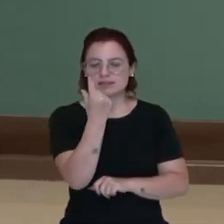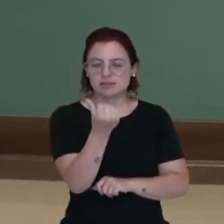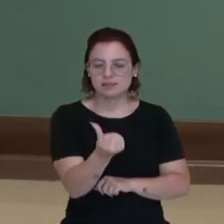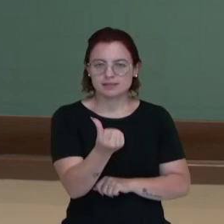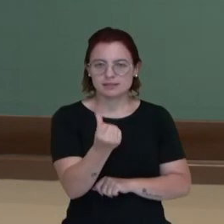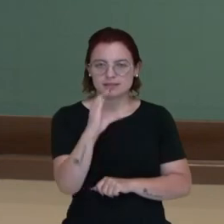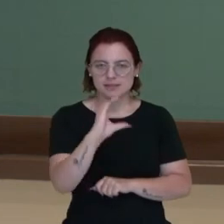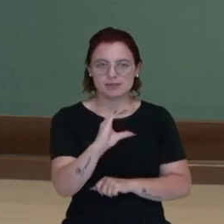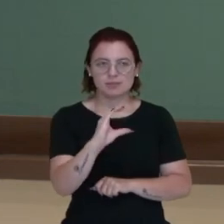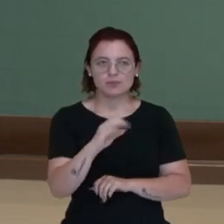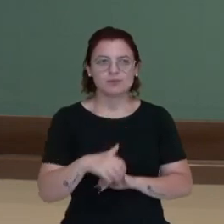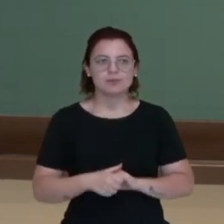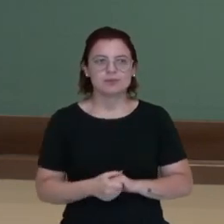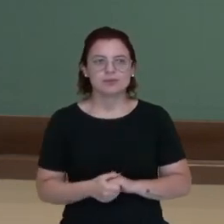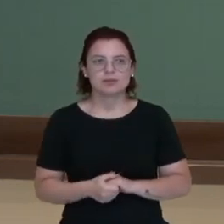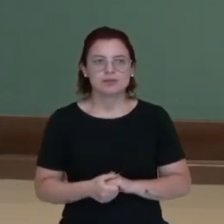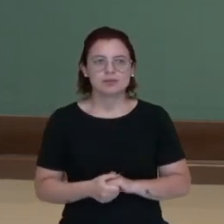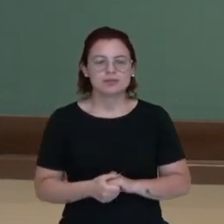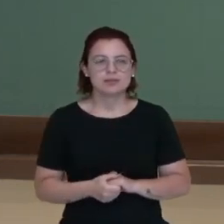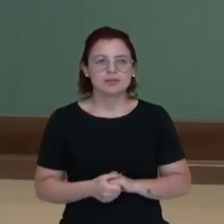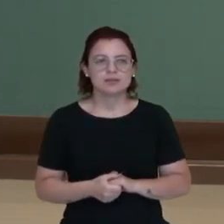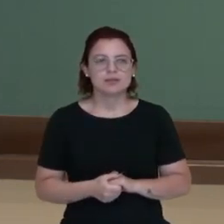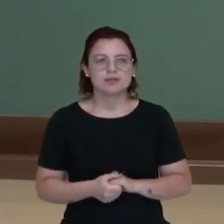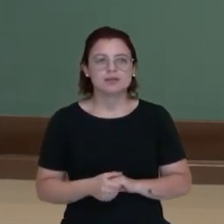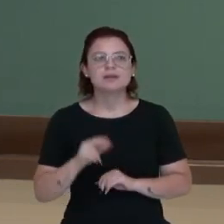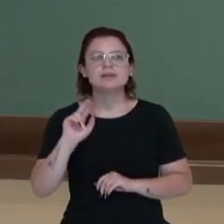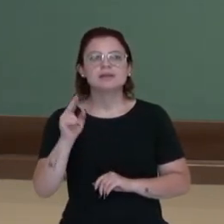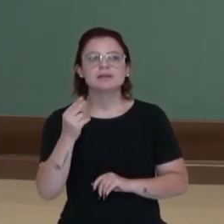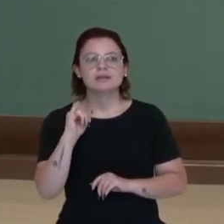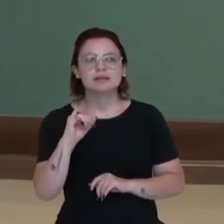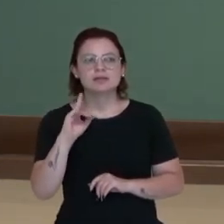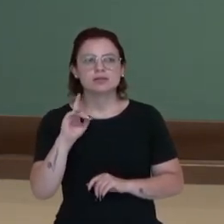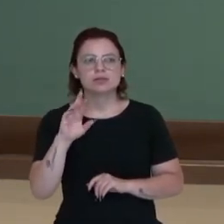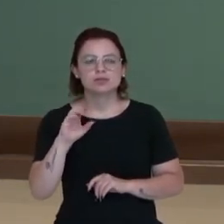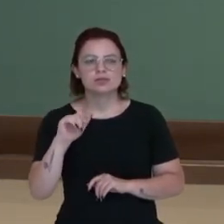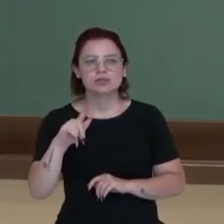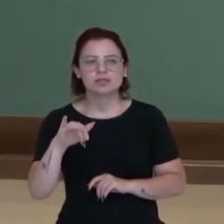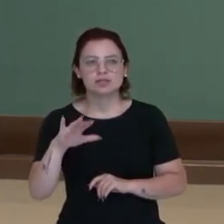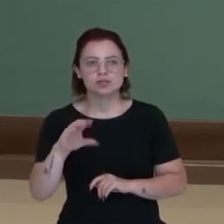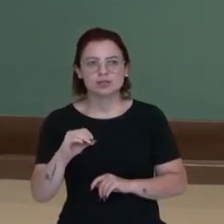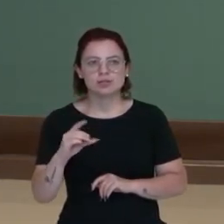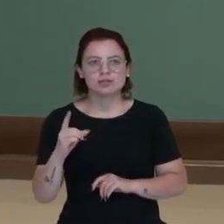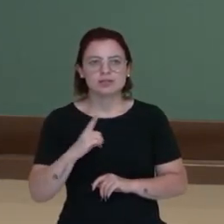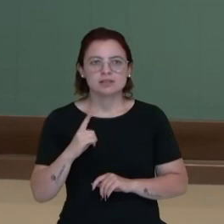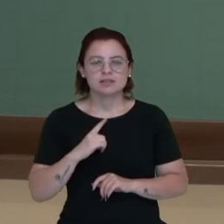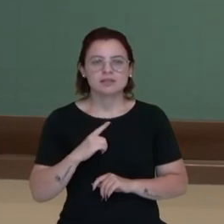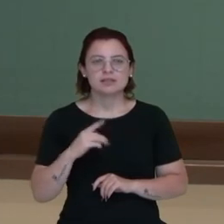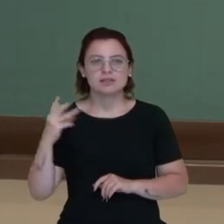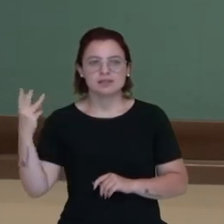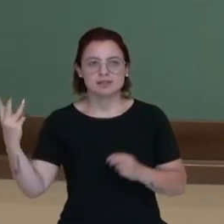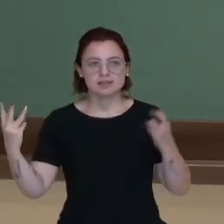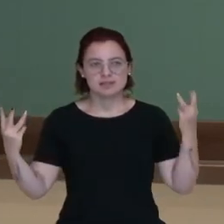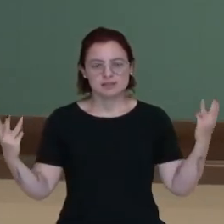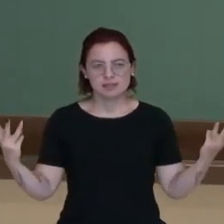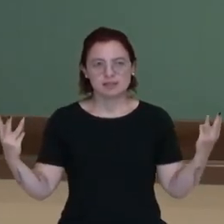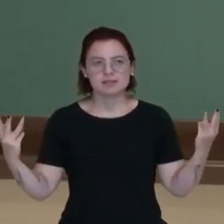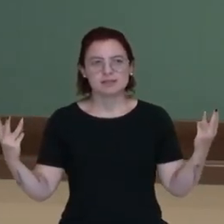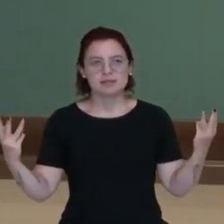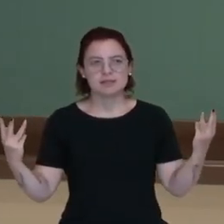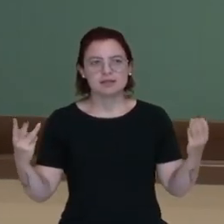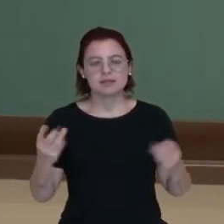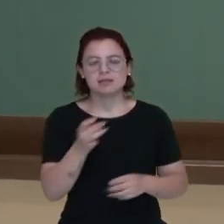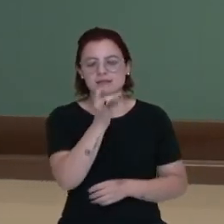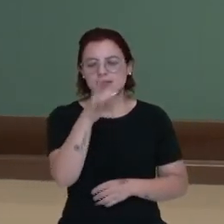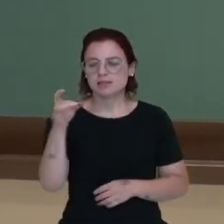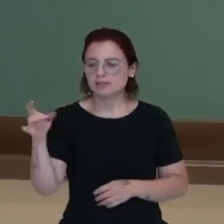16 carbonos e os hidrogênios, professor? Três em cada extremidade e dois